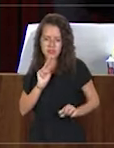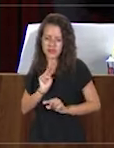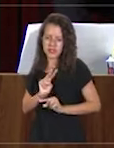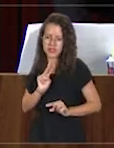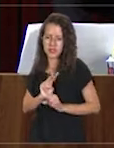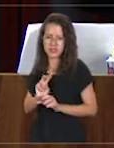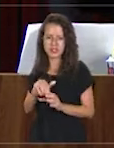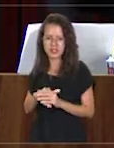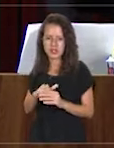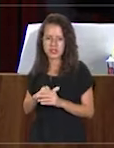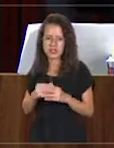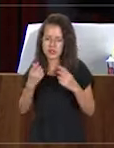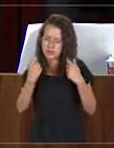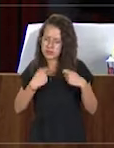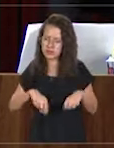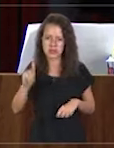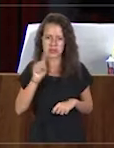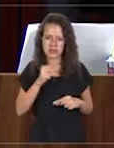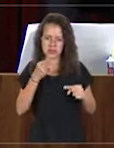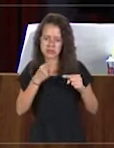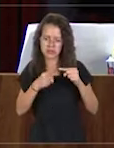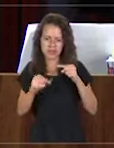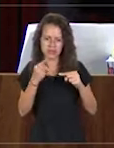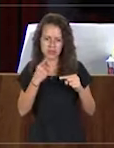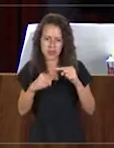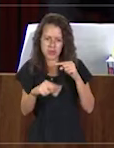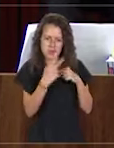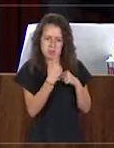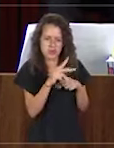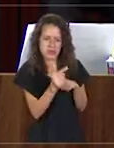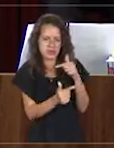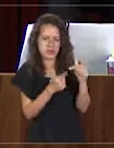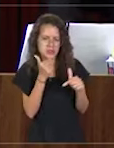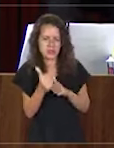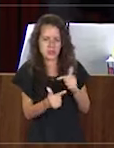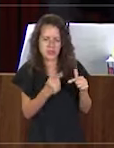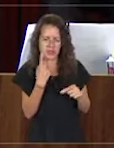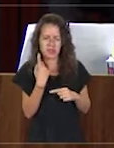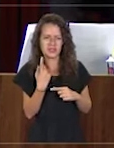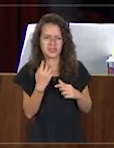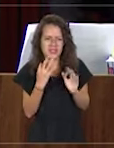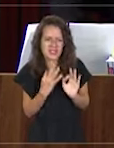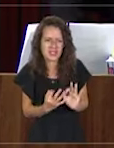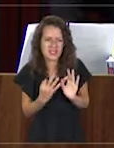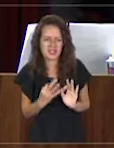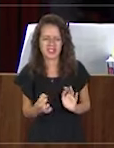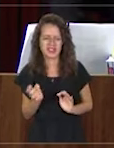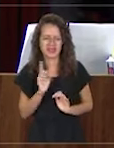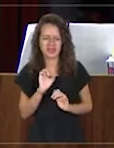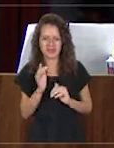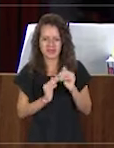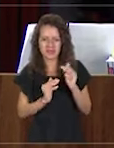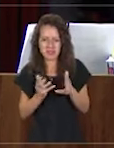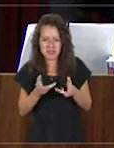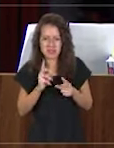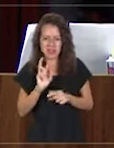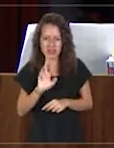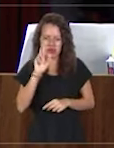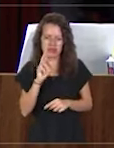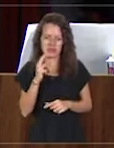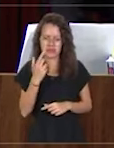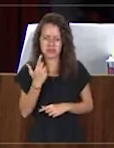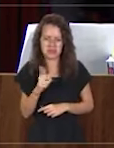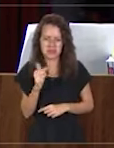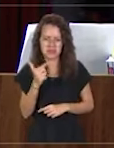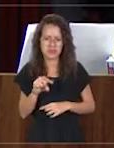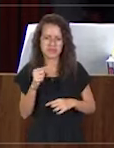se mostrou nem compatível com as suas funções constitucionais, nem razoável e eficiente. Vamos manter